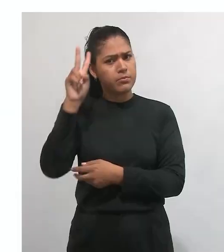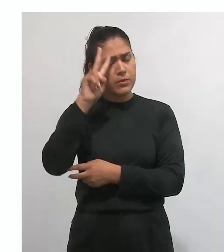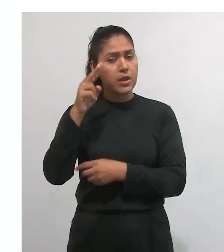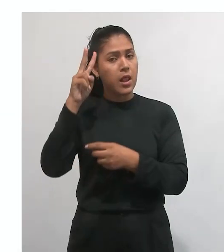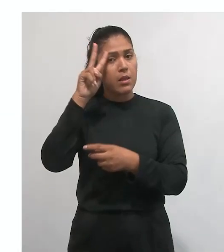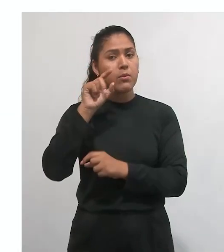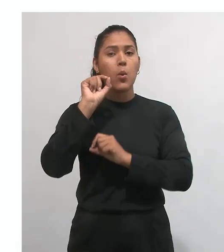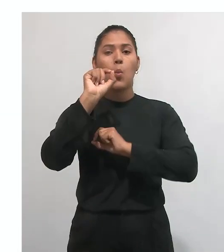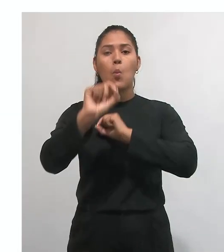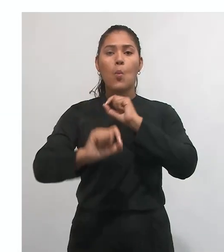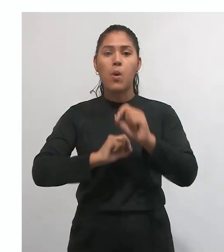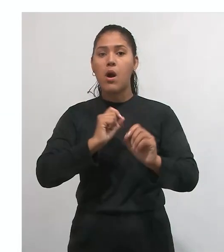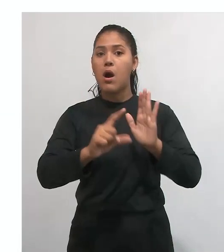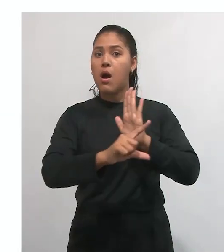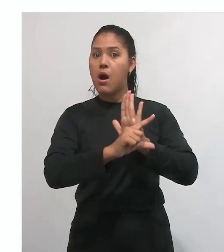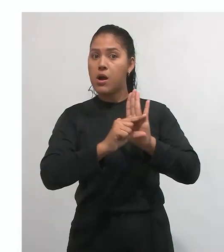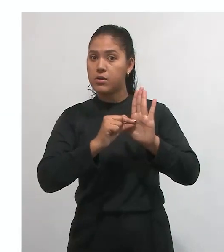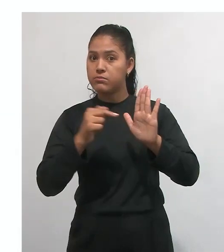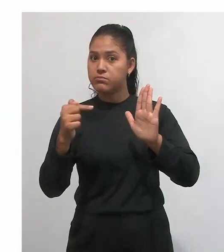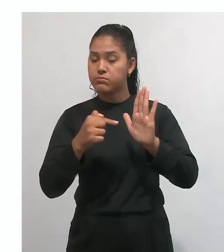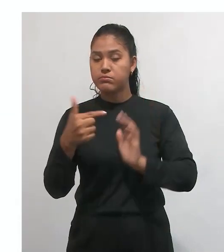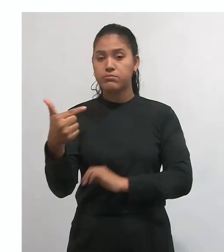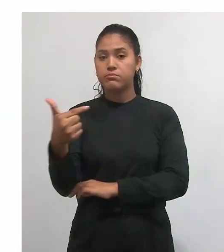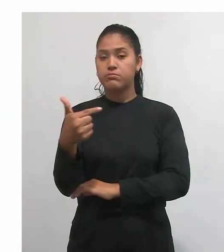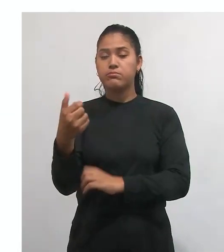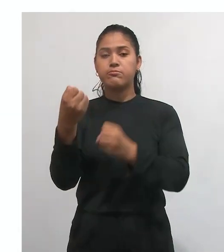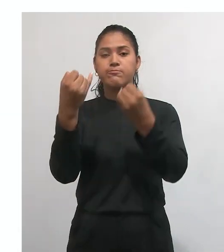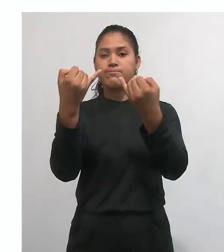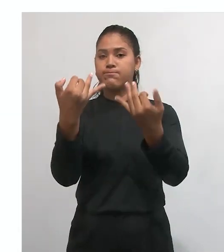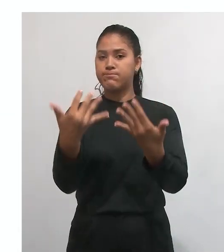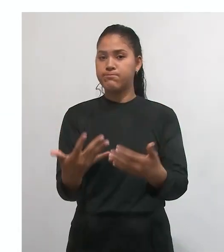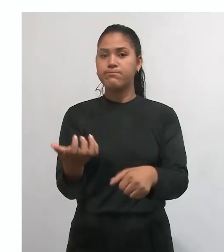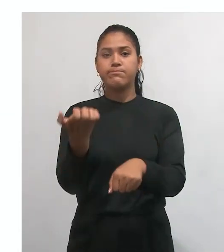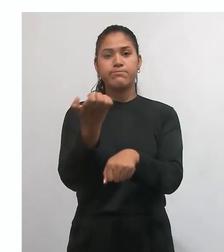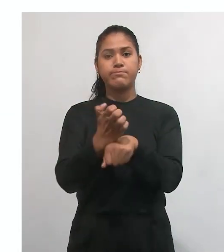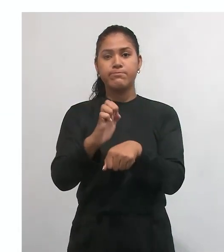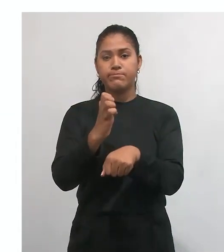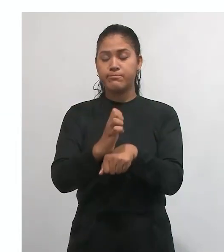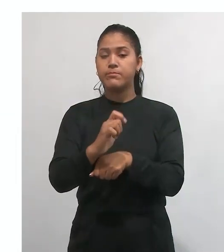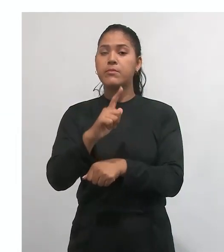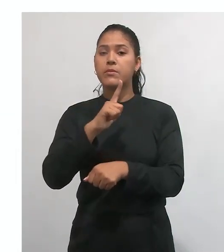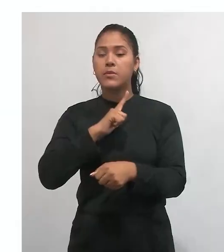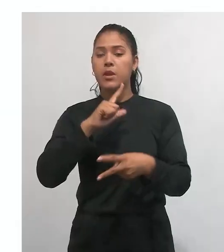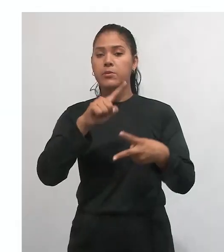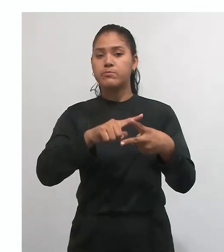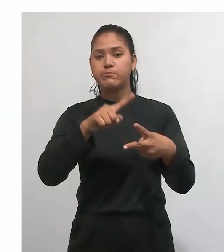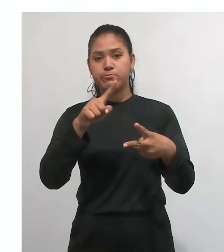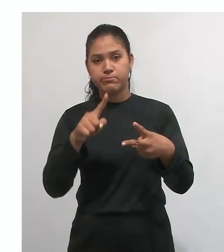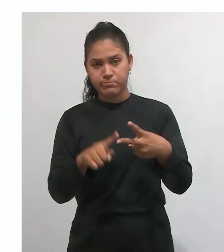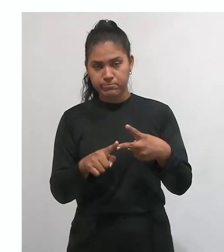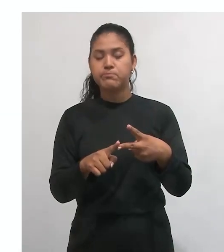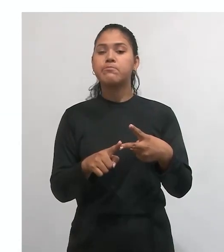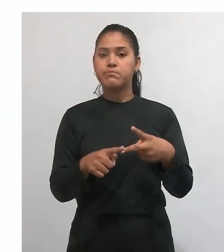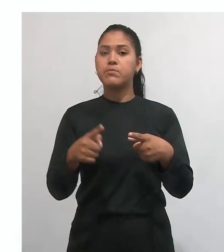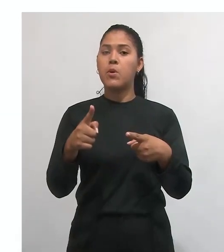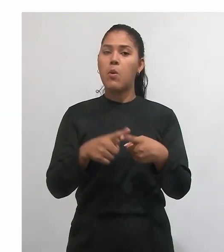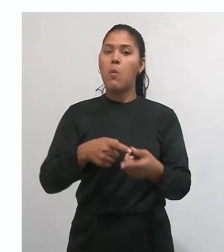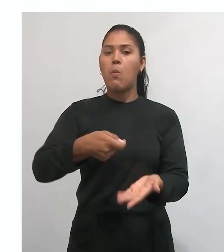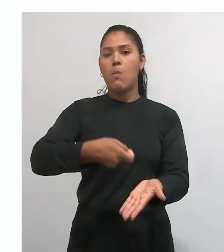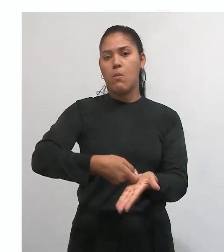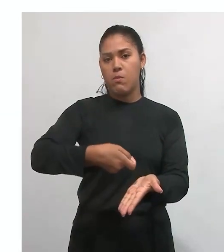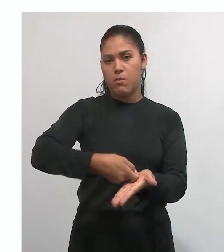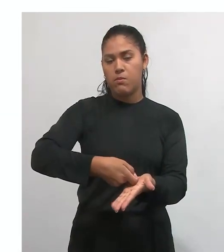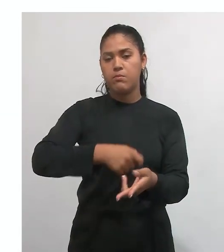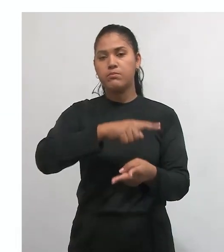que o estágio, lá no artigo 2º, determina que o estágio ele acontece em duas modalidades,